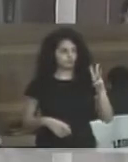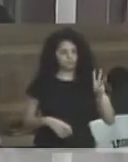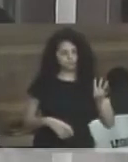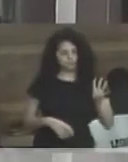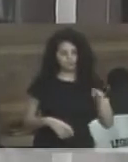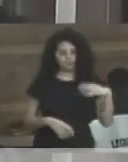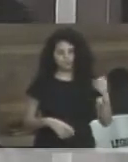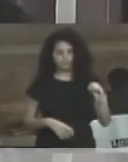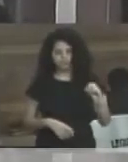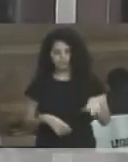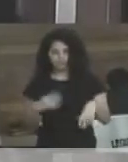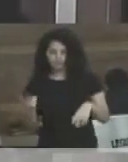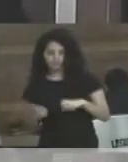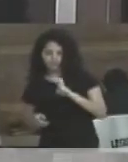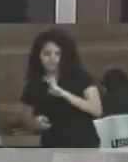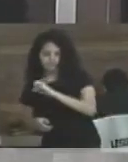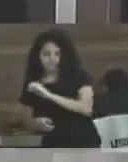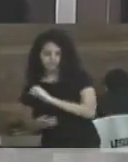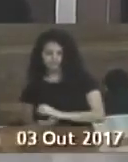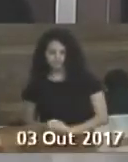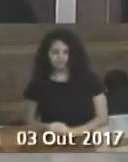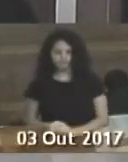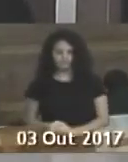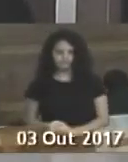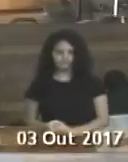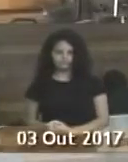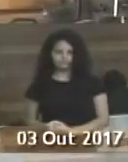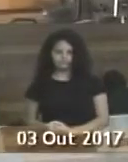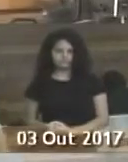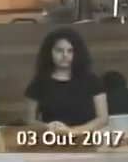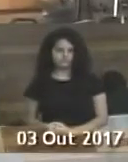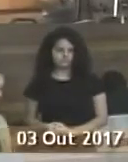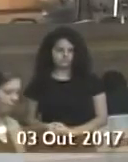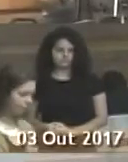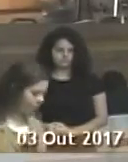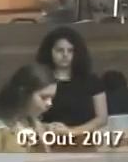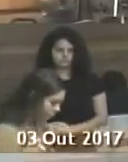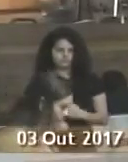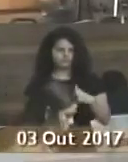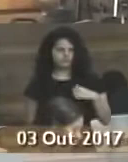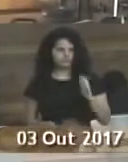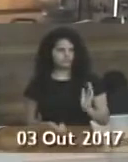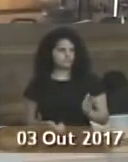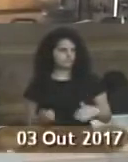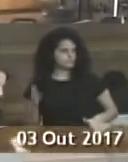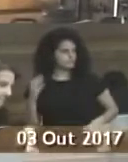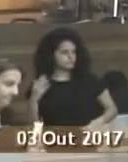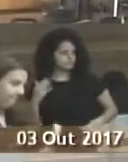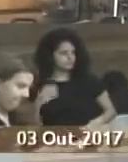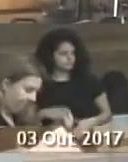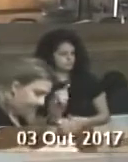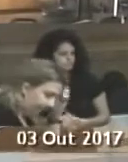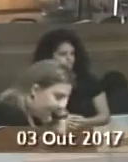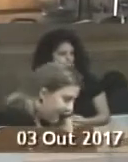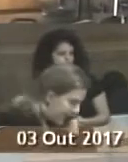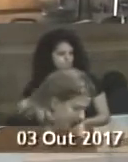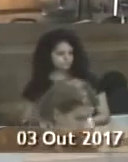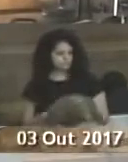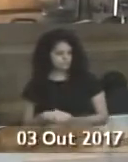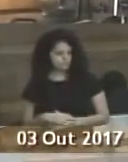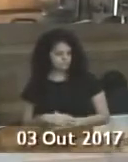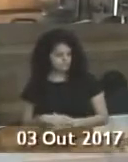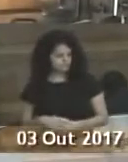você... Ah, eu acho que esse é 50, esse é 40. Fica à vontade, vereador Jedi. Eu fui assaltado devido a isso aí. Uma causa viva. Levaram a Judite. Levaram a